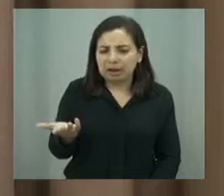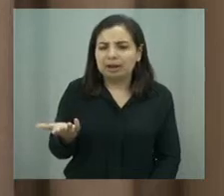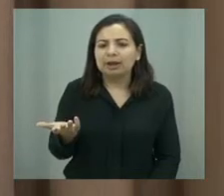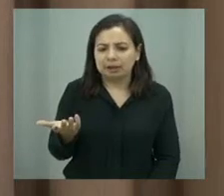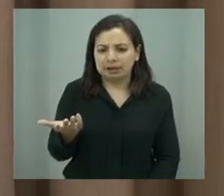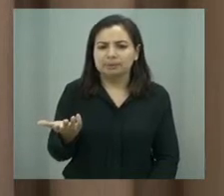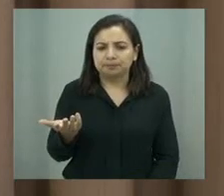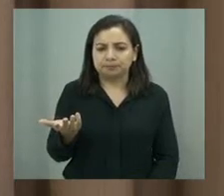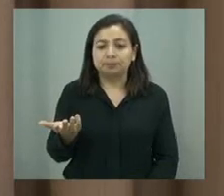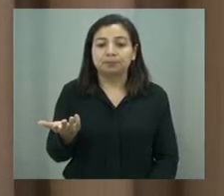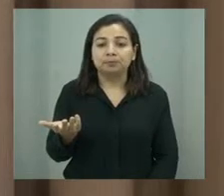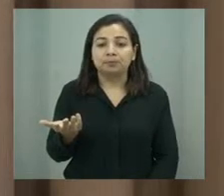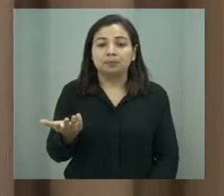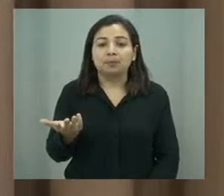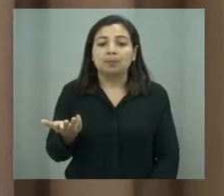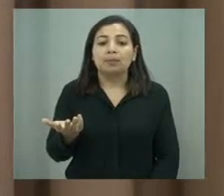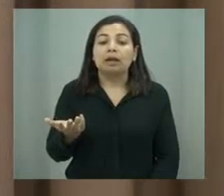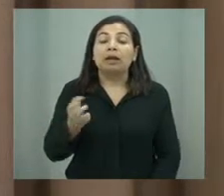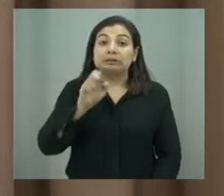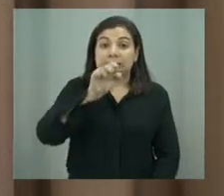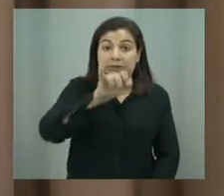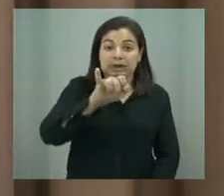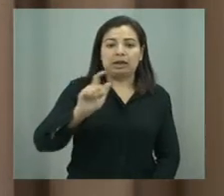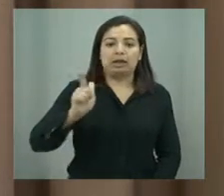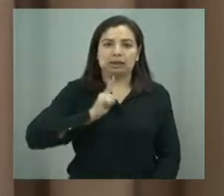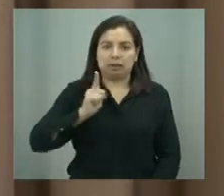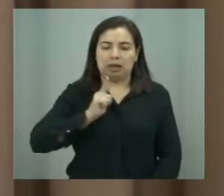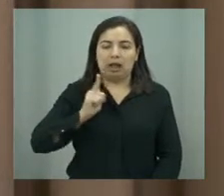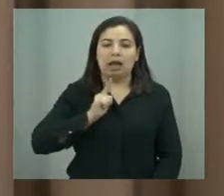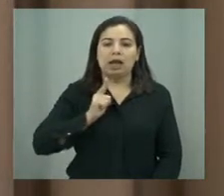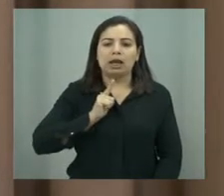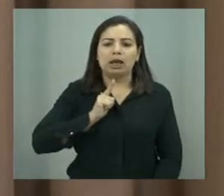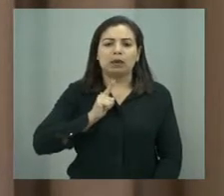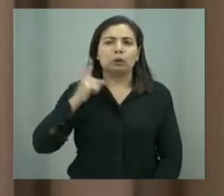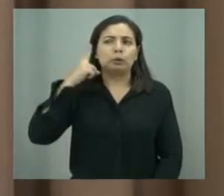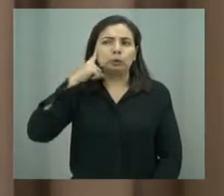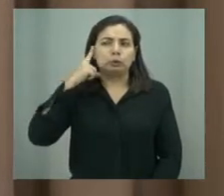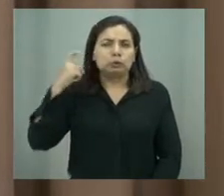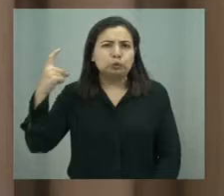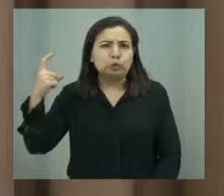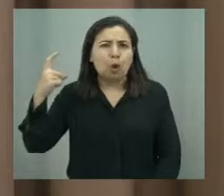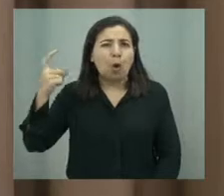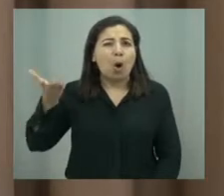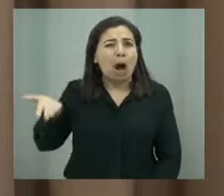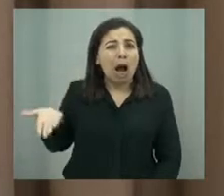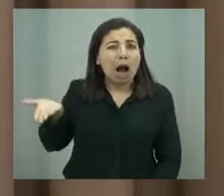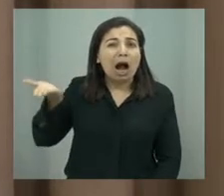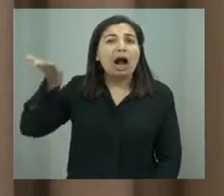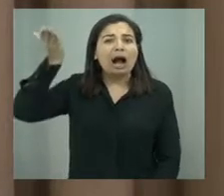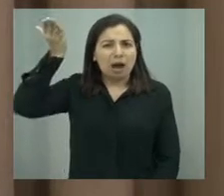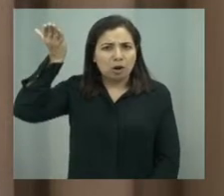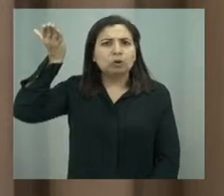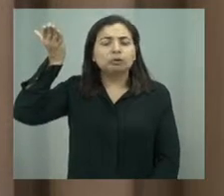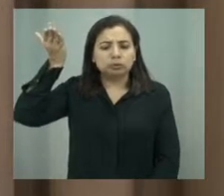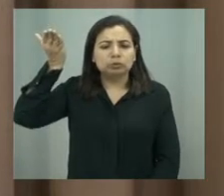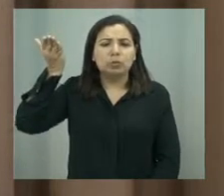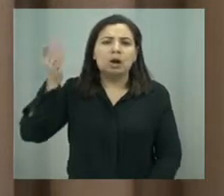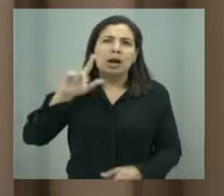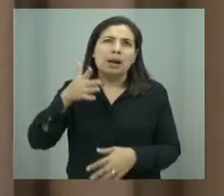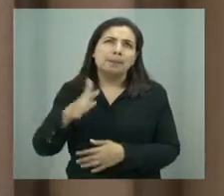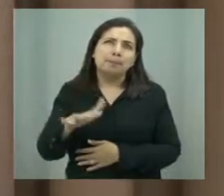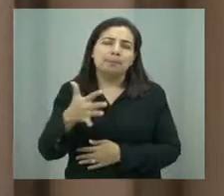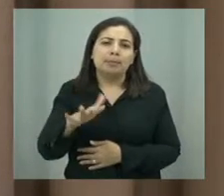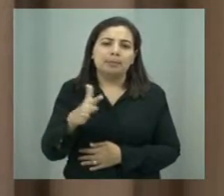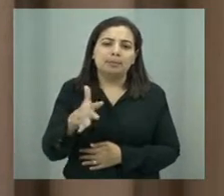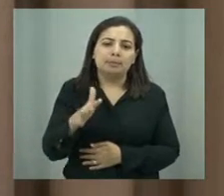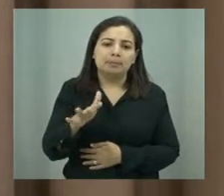pra gente. Normalmente quando você é exposto a um som com quantidade alta assim, de decibéis, por exemplo, vamos dar um exemplo assim,